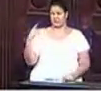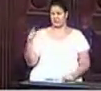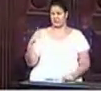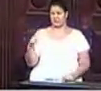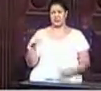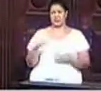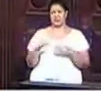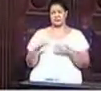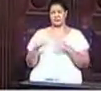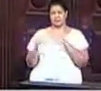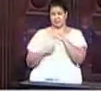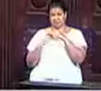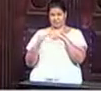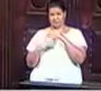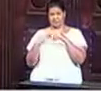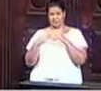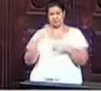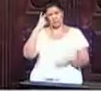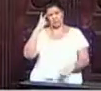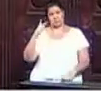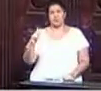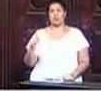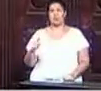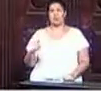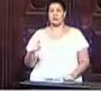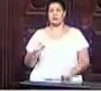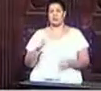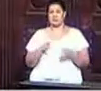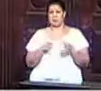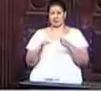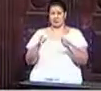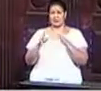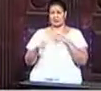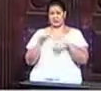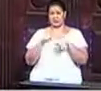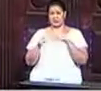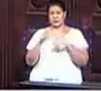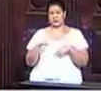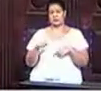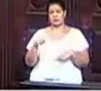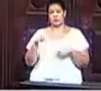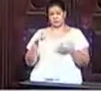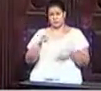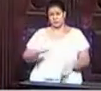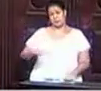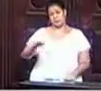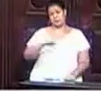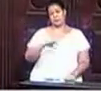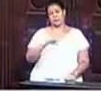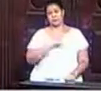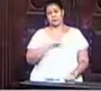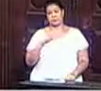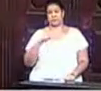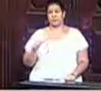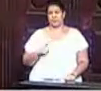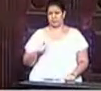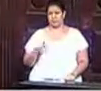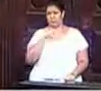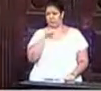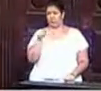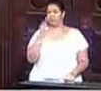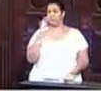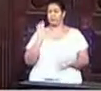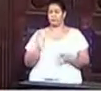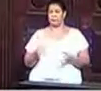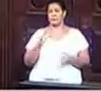definir a tarifa em relação às linhas, as chamadas linhas seletivas. Além da questão de São Gonçalo, que Vossa Excelência também tem discutido e eu também,